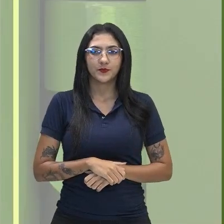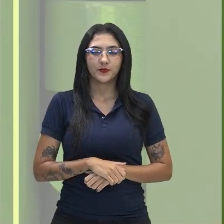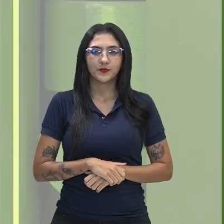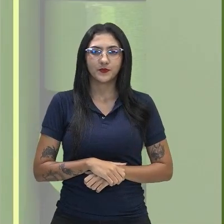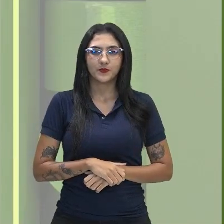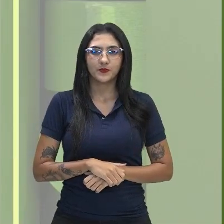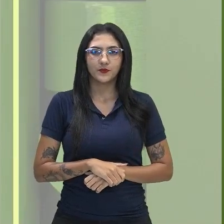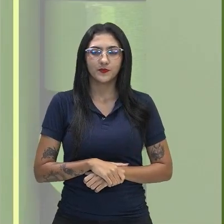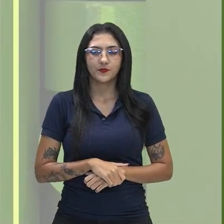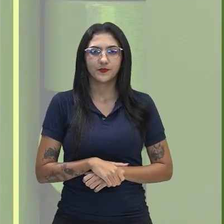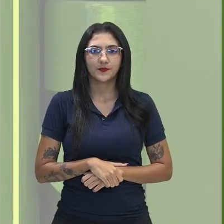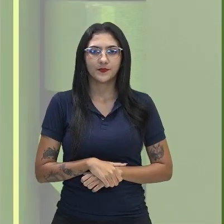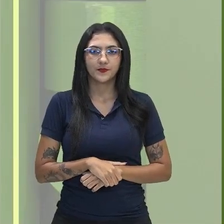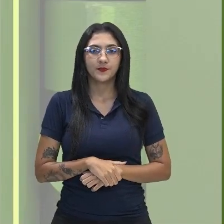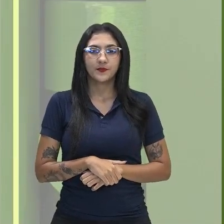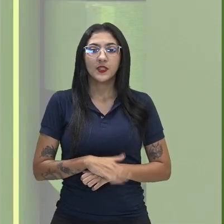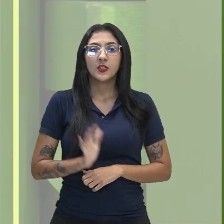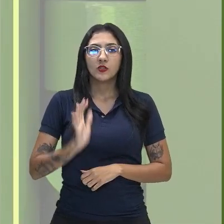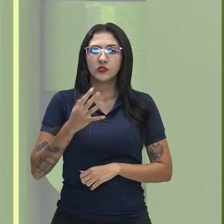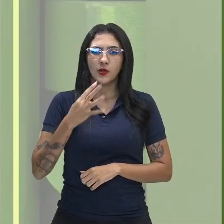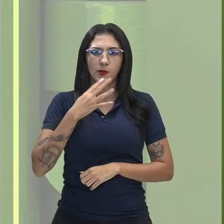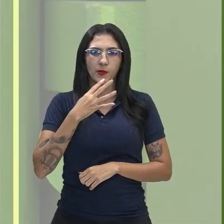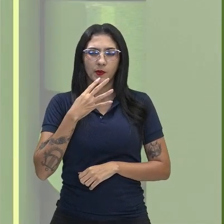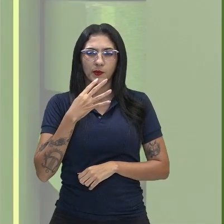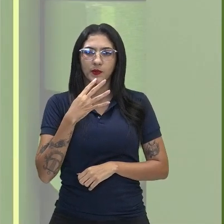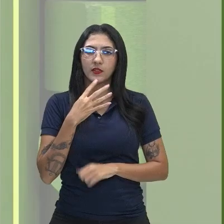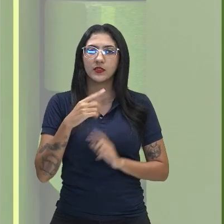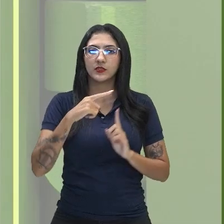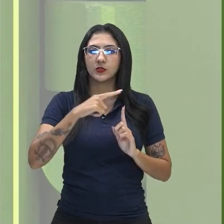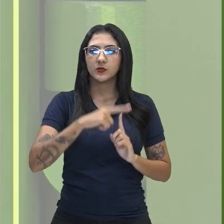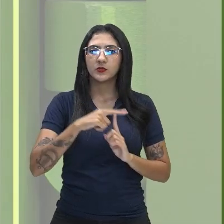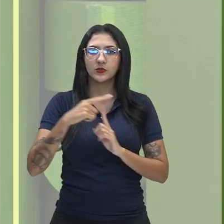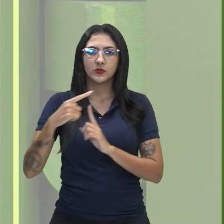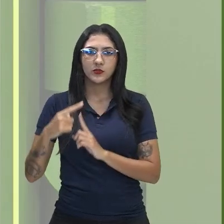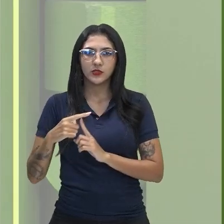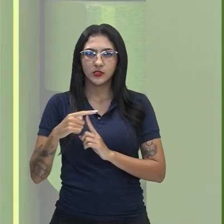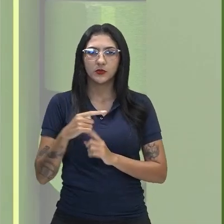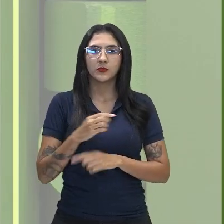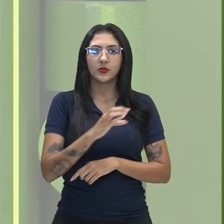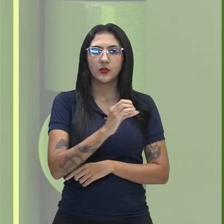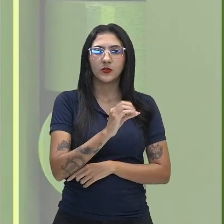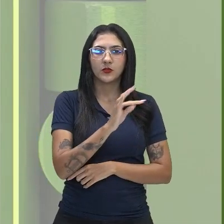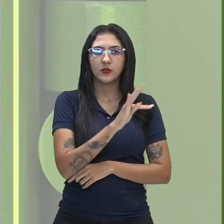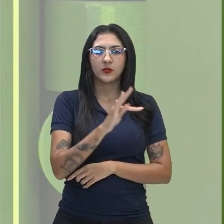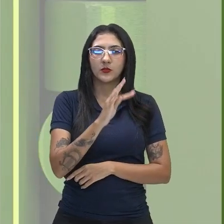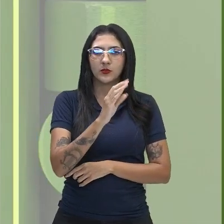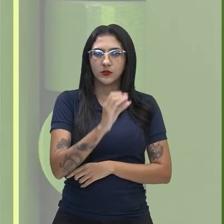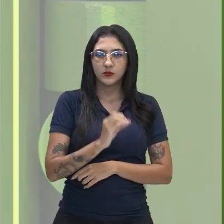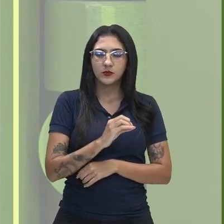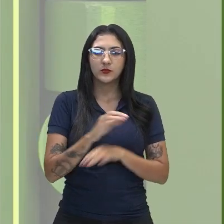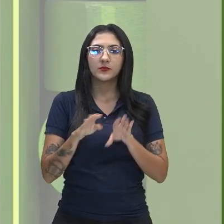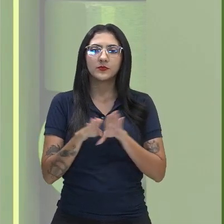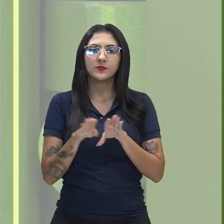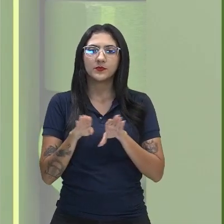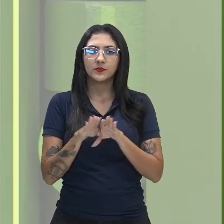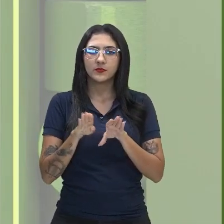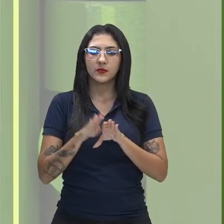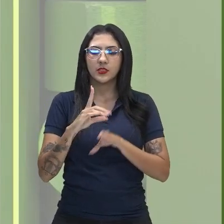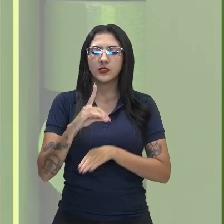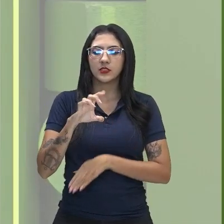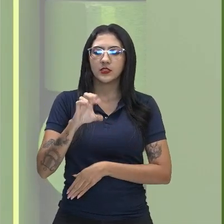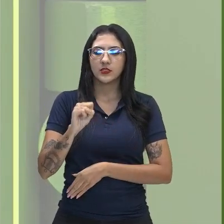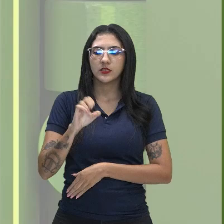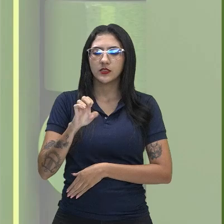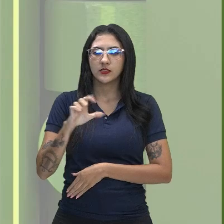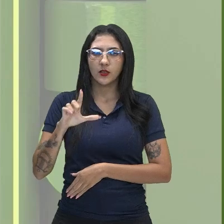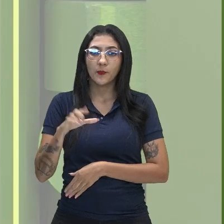Muito bem. Então, agora que nós conhecemos tanto o motor de Otto e o motor a diesel, vamos fazer